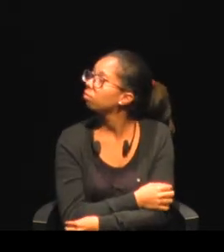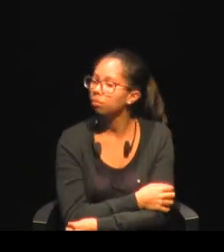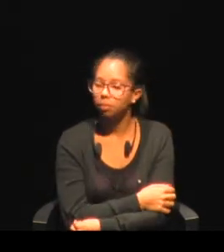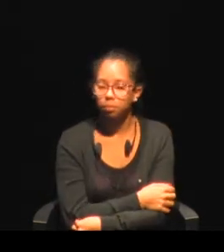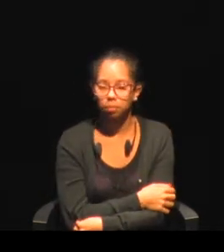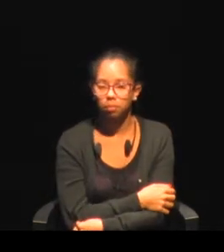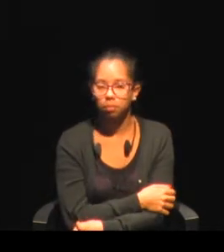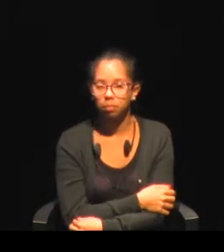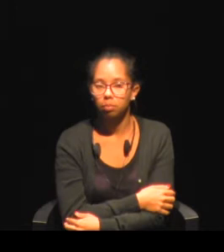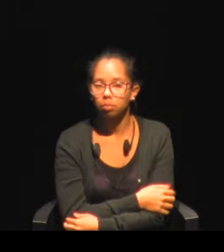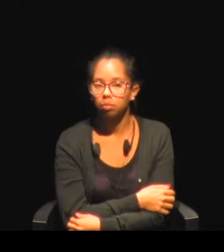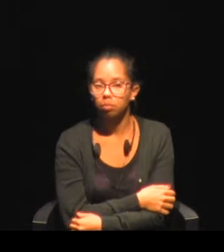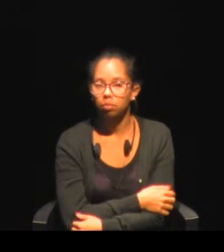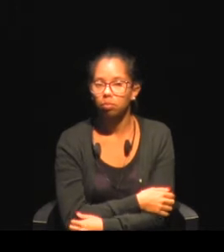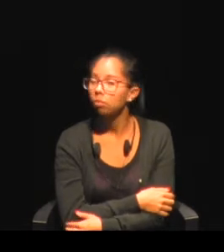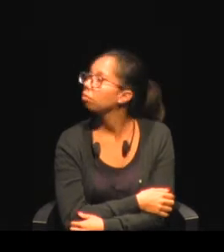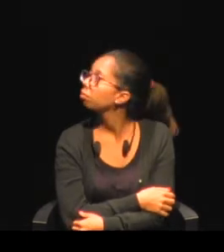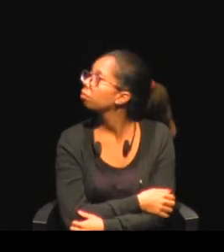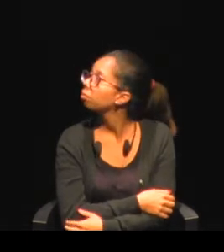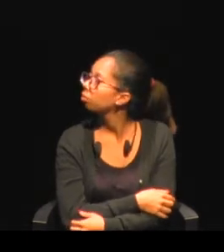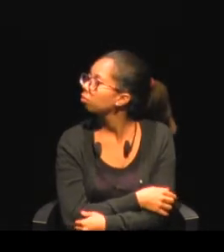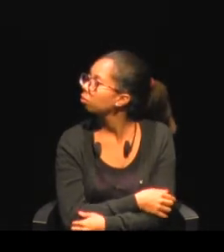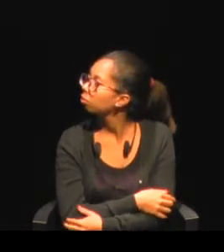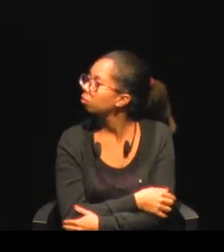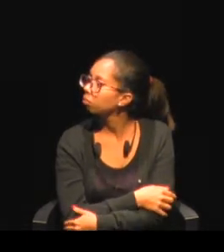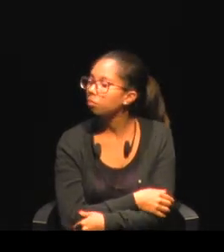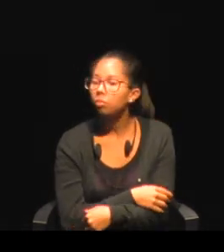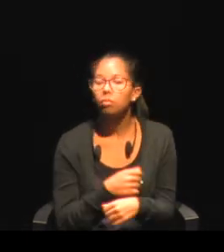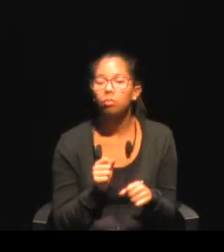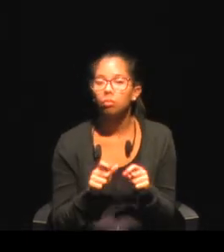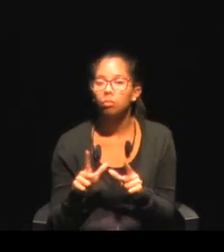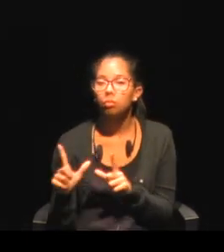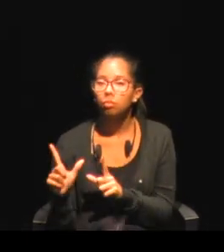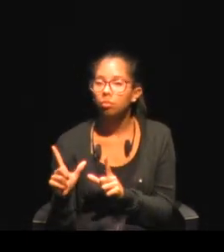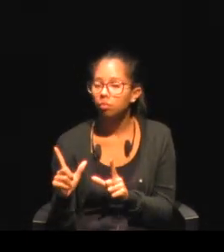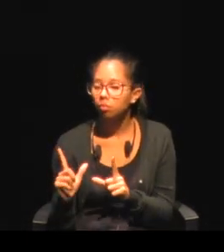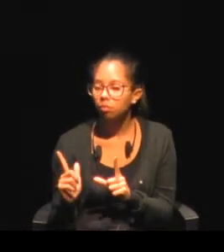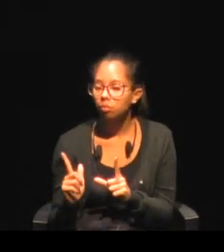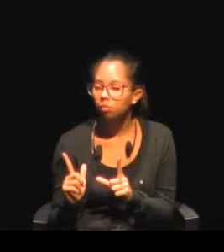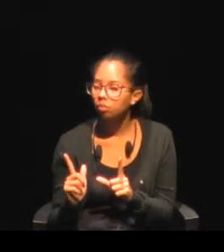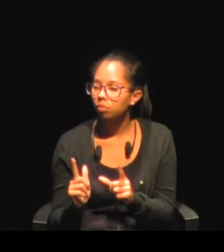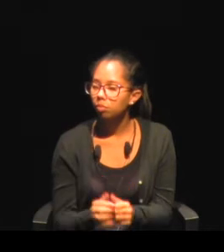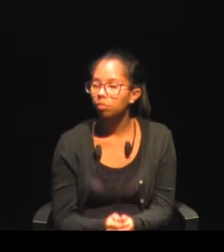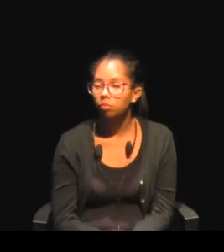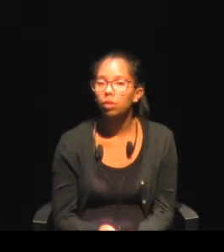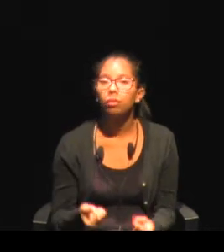o que restou da ruína recuperada. Isso é uma impressão de umas gravuras